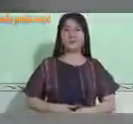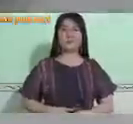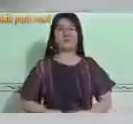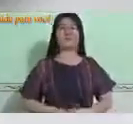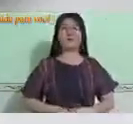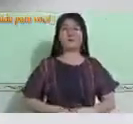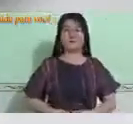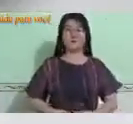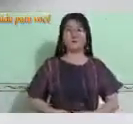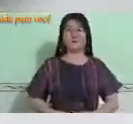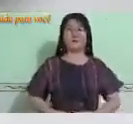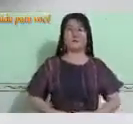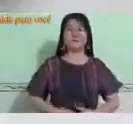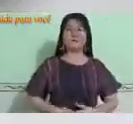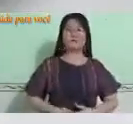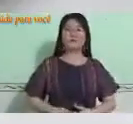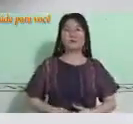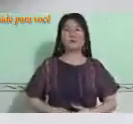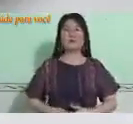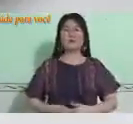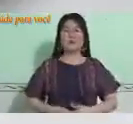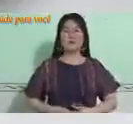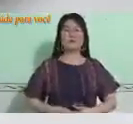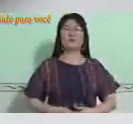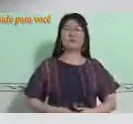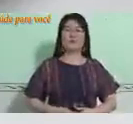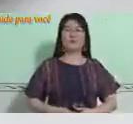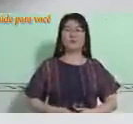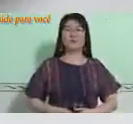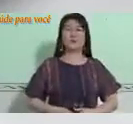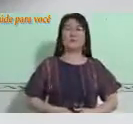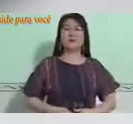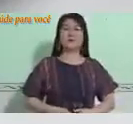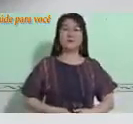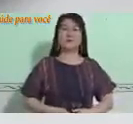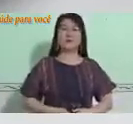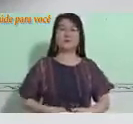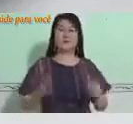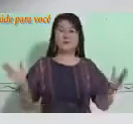vírgula, diminuição da vontade de comer, ponto e vírgula, desconforto ou irritação.